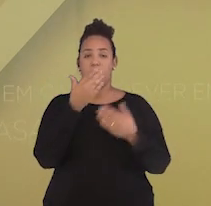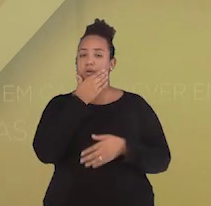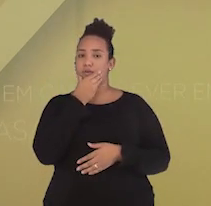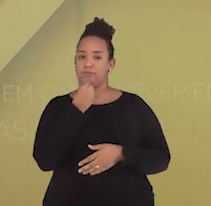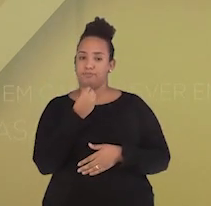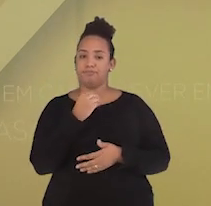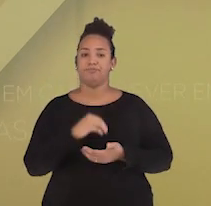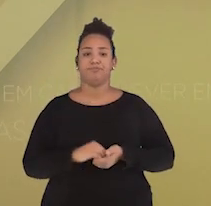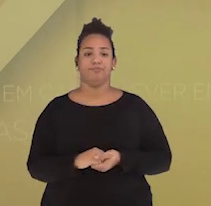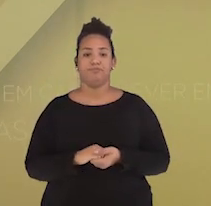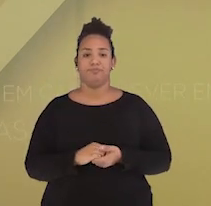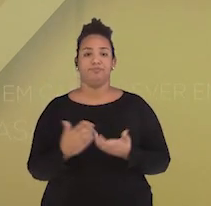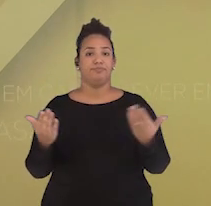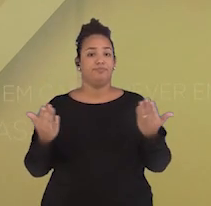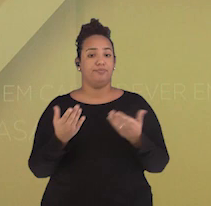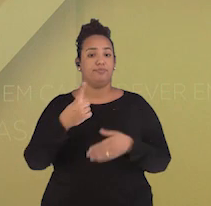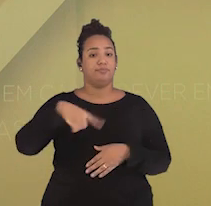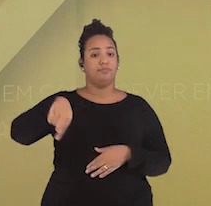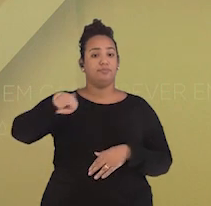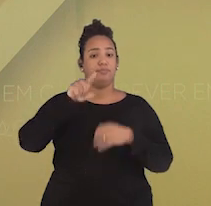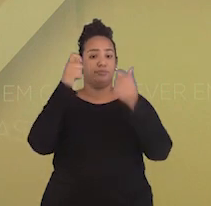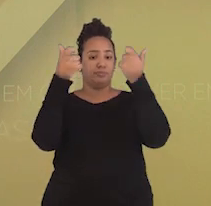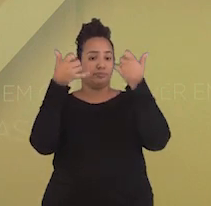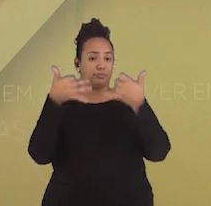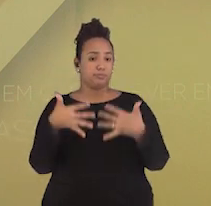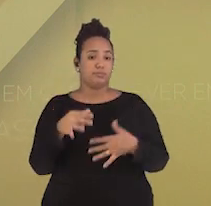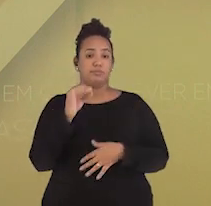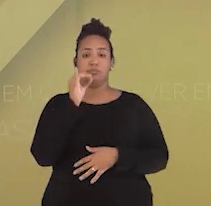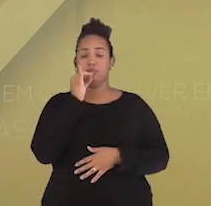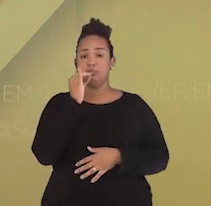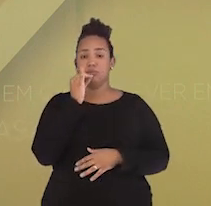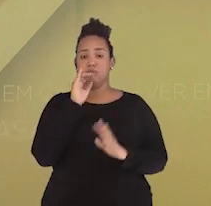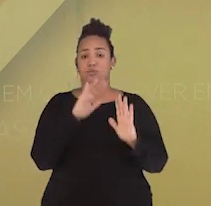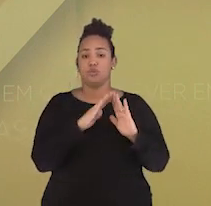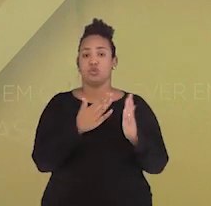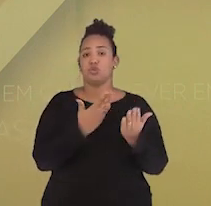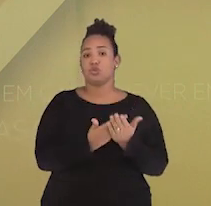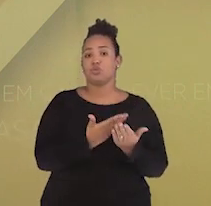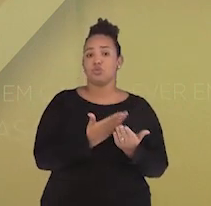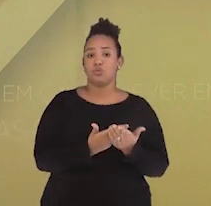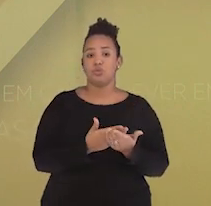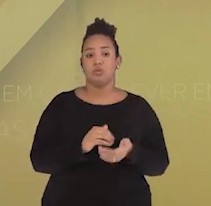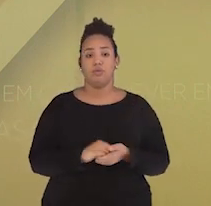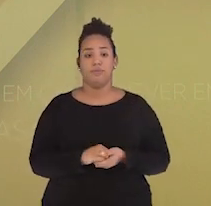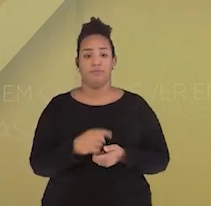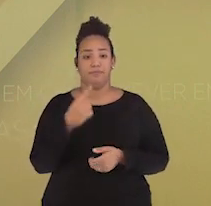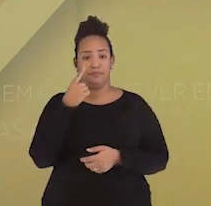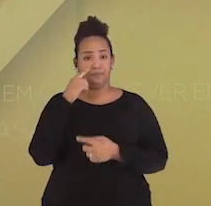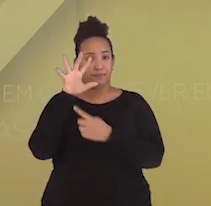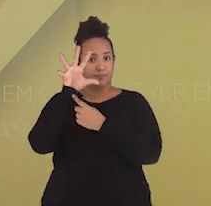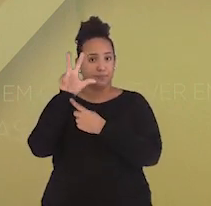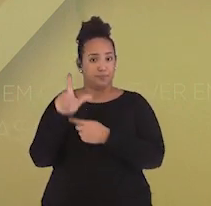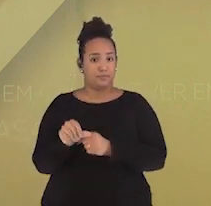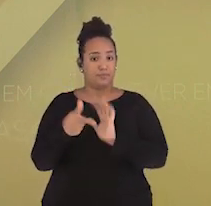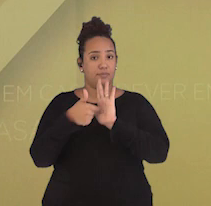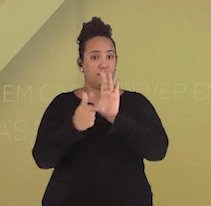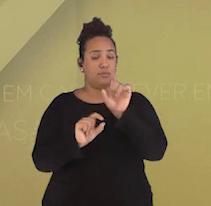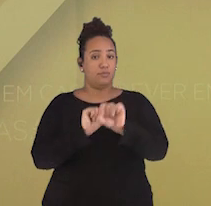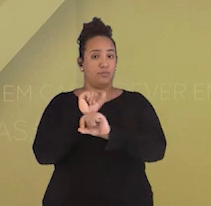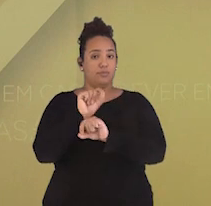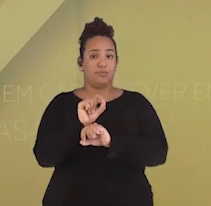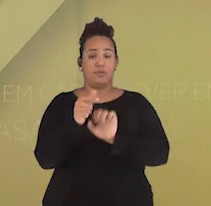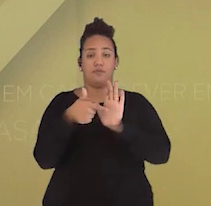sobre escolaridade, ou a falta dela. O título deste mapa indica que ele vai